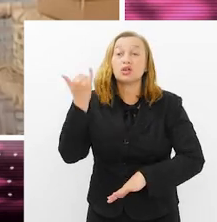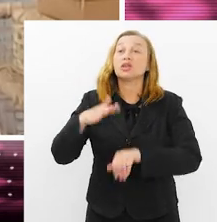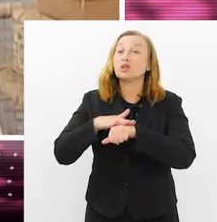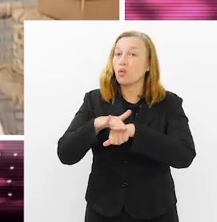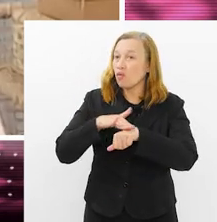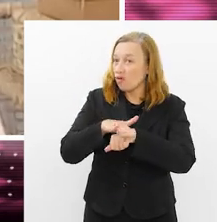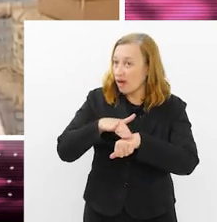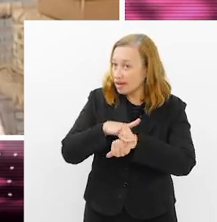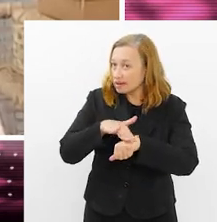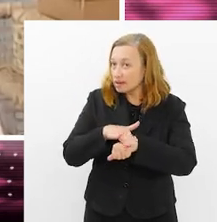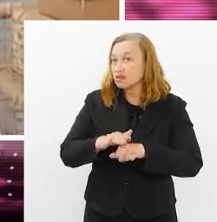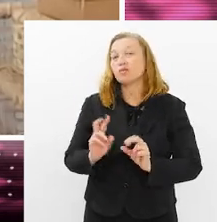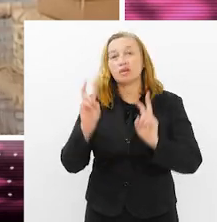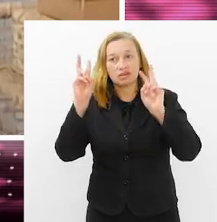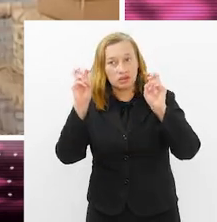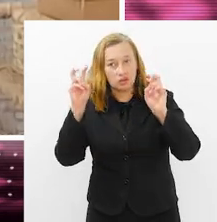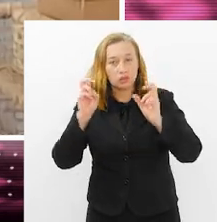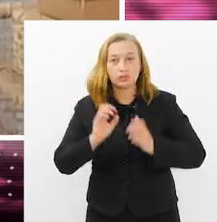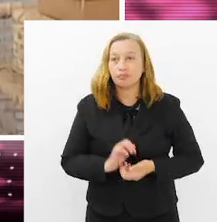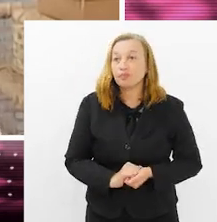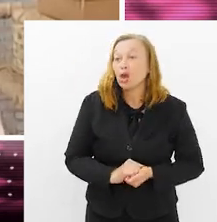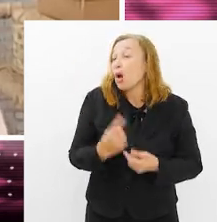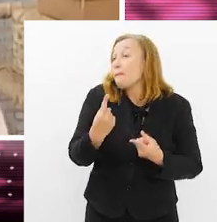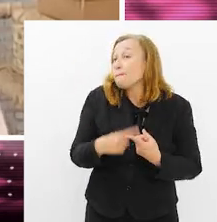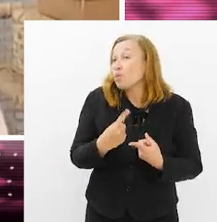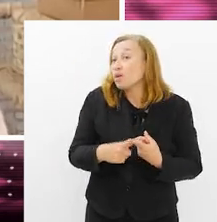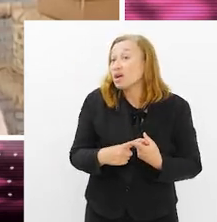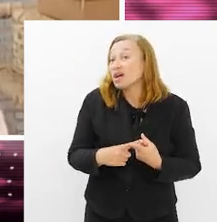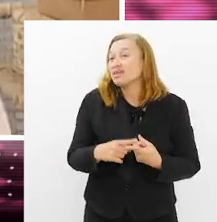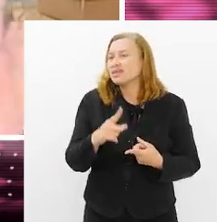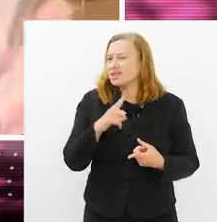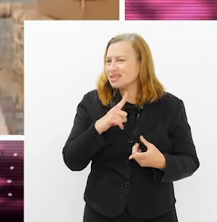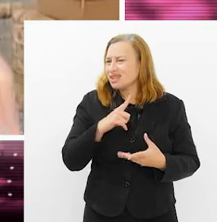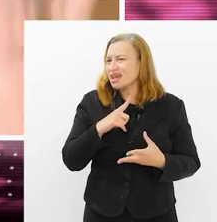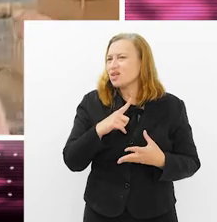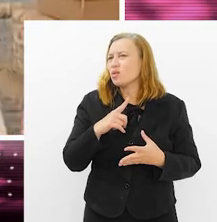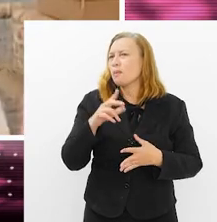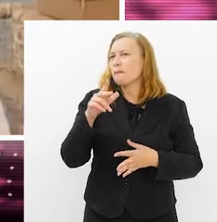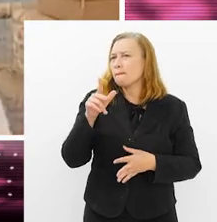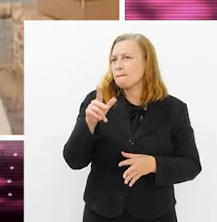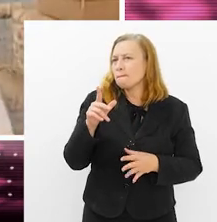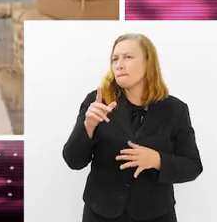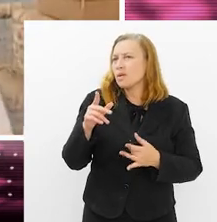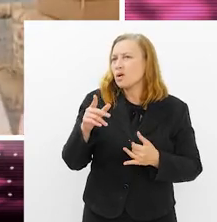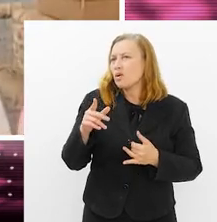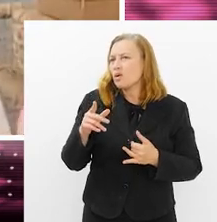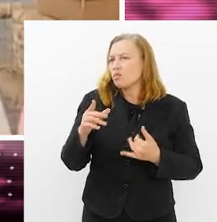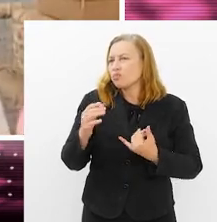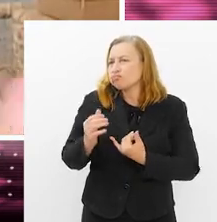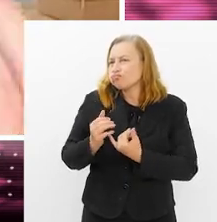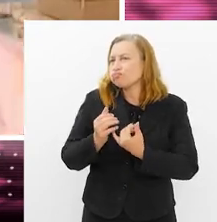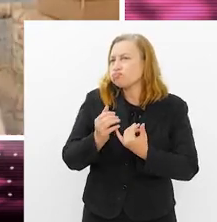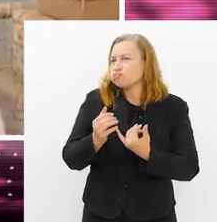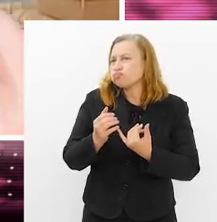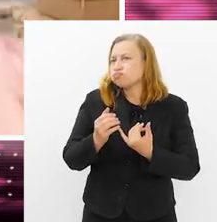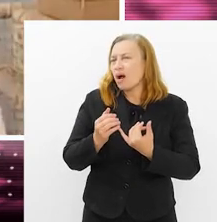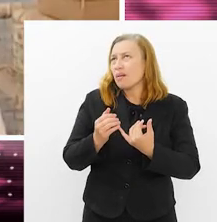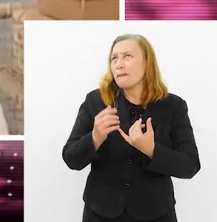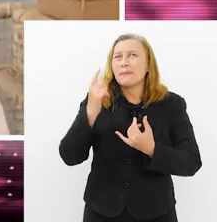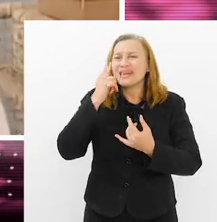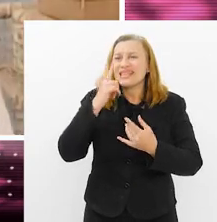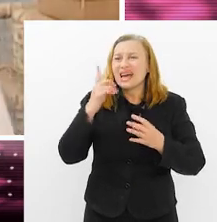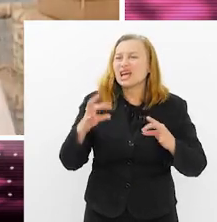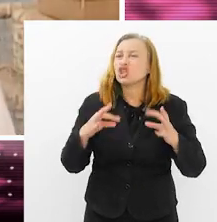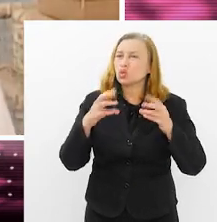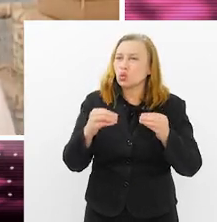se converse, né, sobre essa questão. Porque a gente tem como padrão também achar que todos os